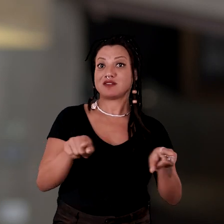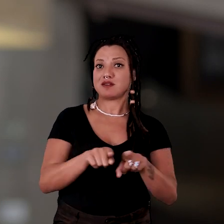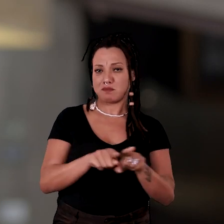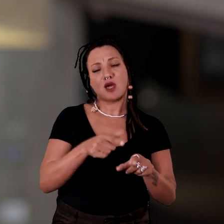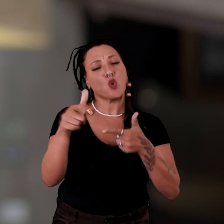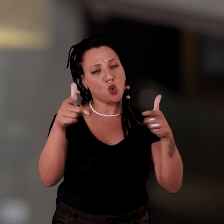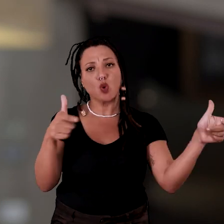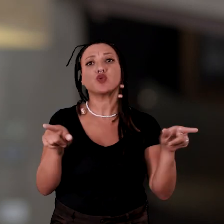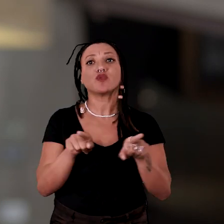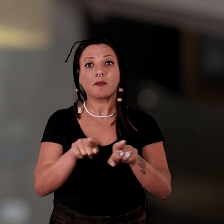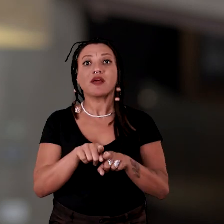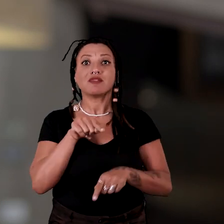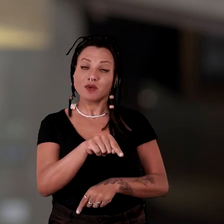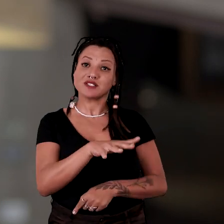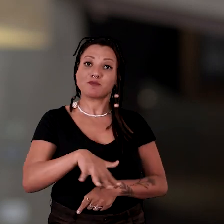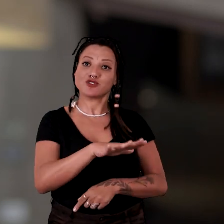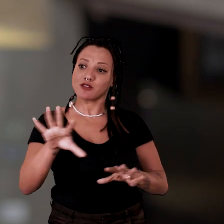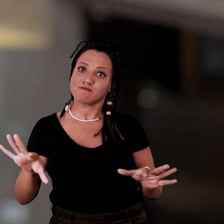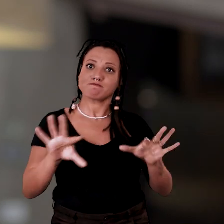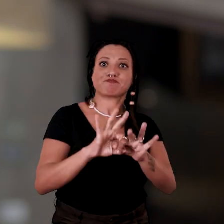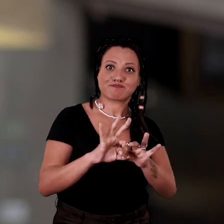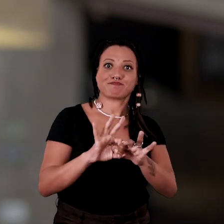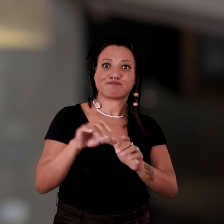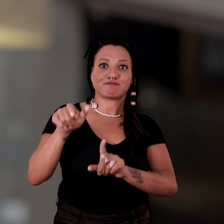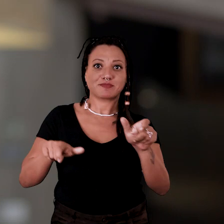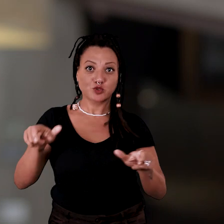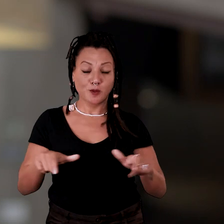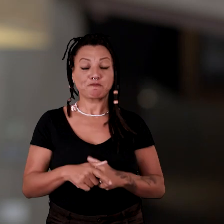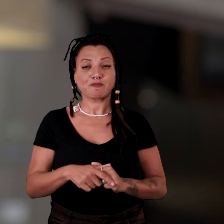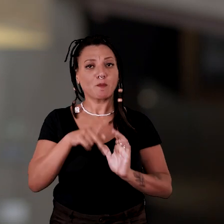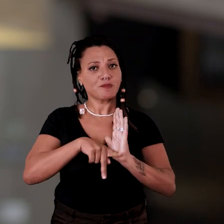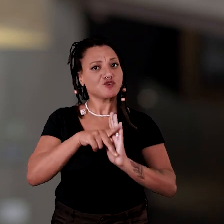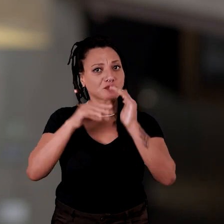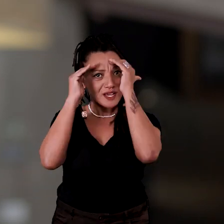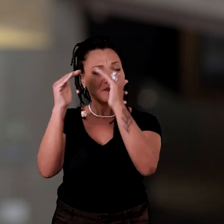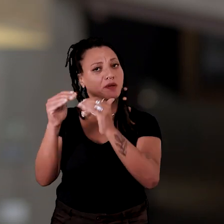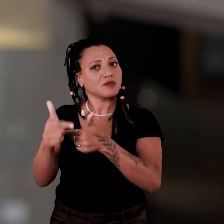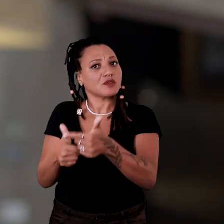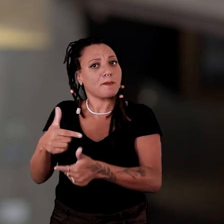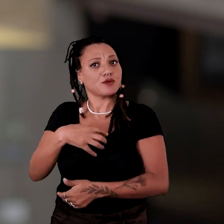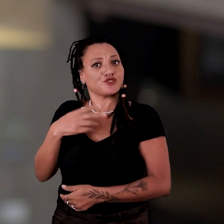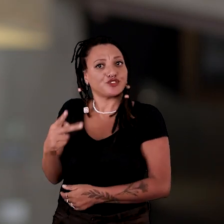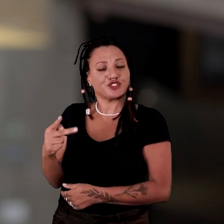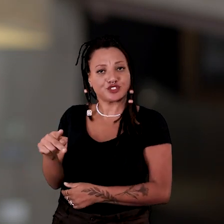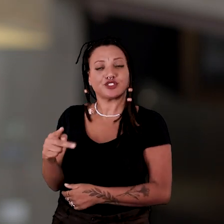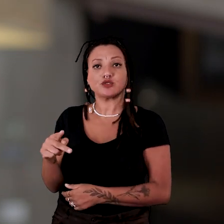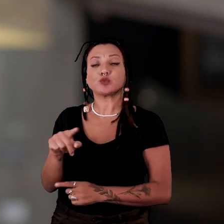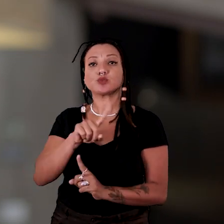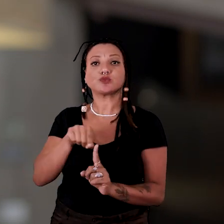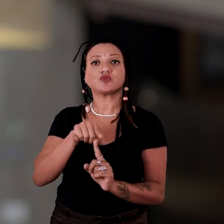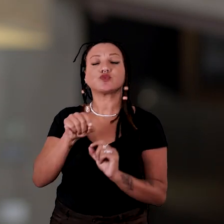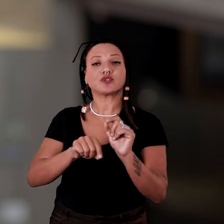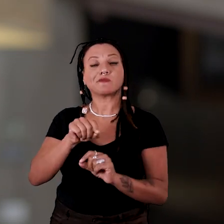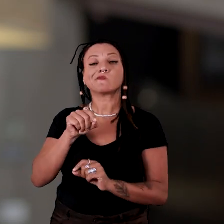produziram através de gerações de catadores, né? A gente está falando às vezes, e eu estou dando exemplos práticos aqui, de famílias que já estão na 4ª